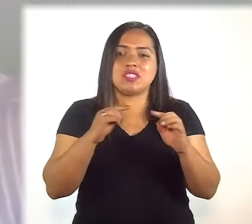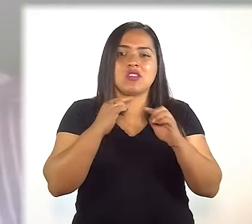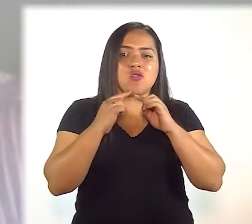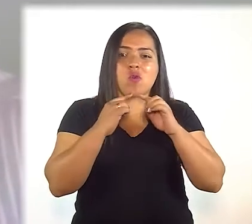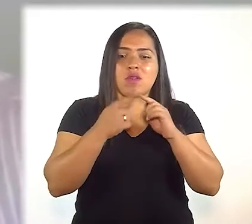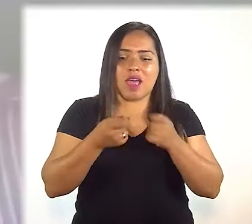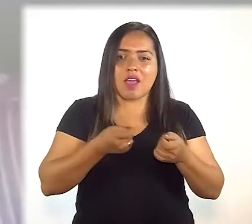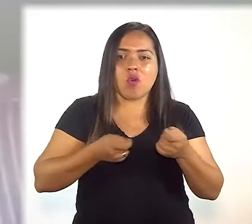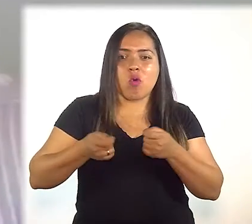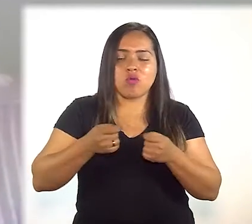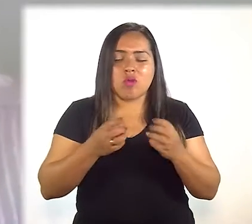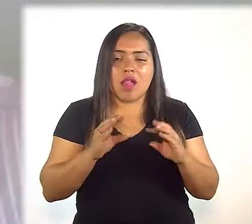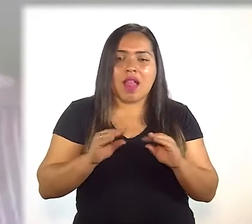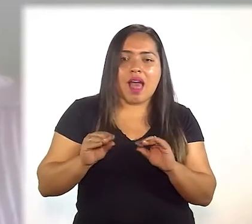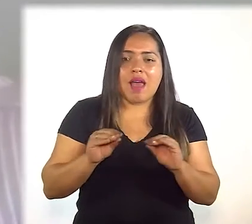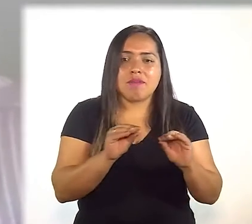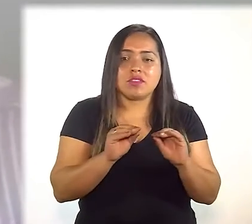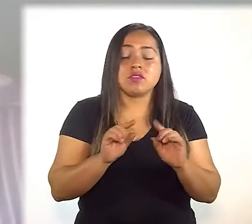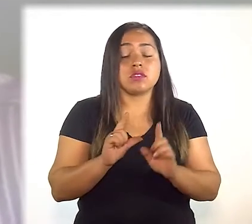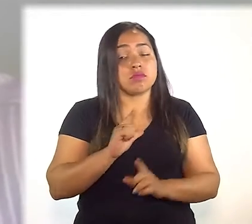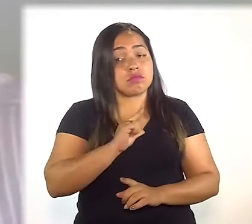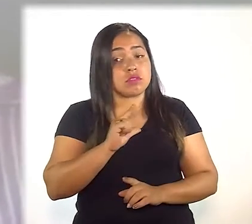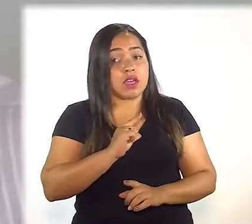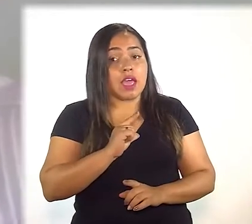tecnologia, né? Então, a gente tem